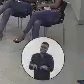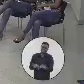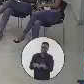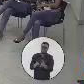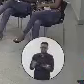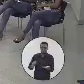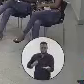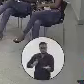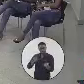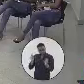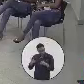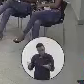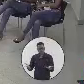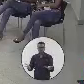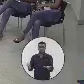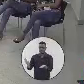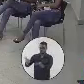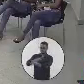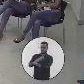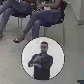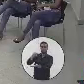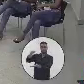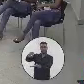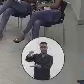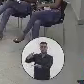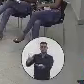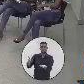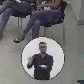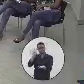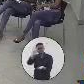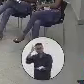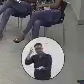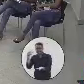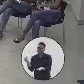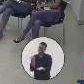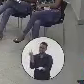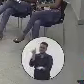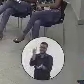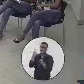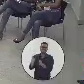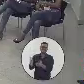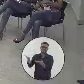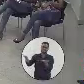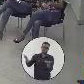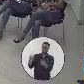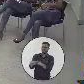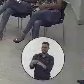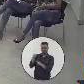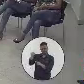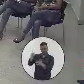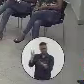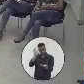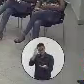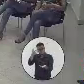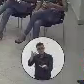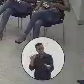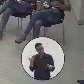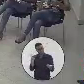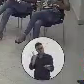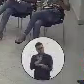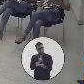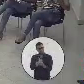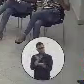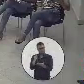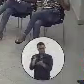a alegria também de estar podendo assinar uma resolução com tamanha importância, uma resolução